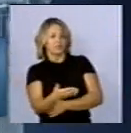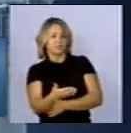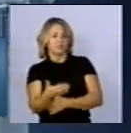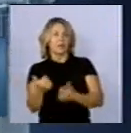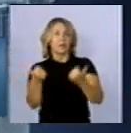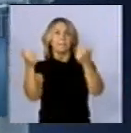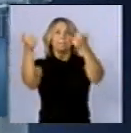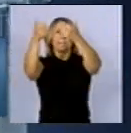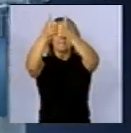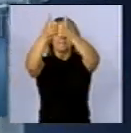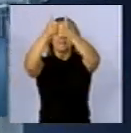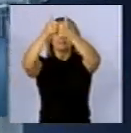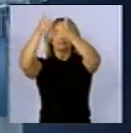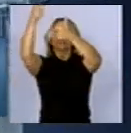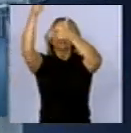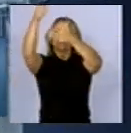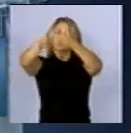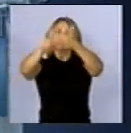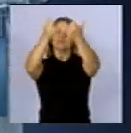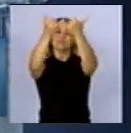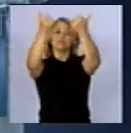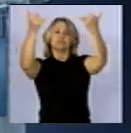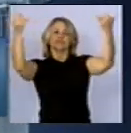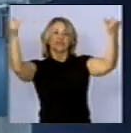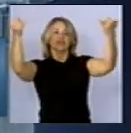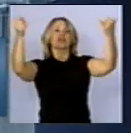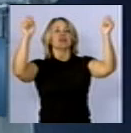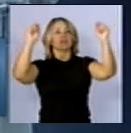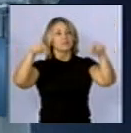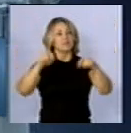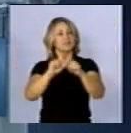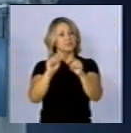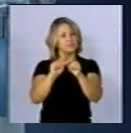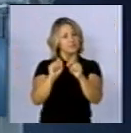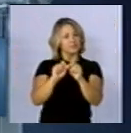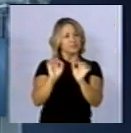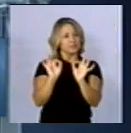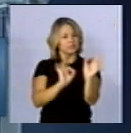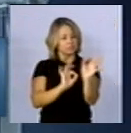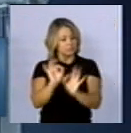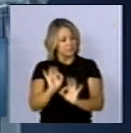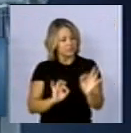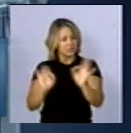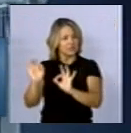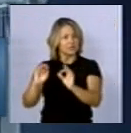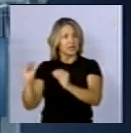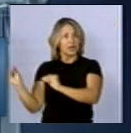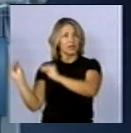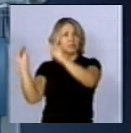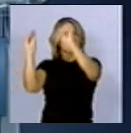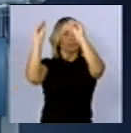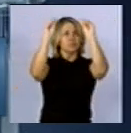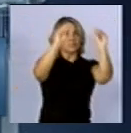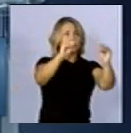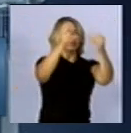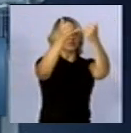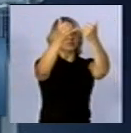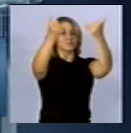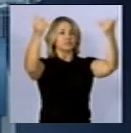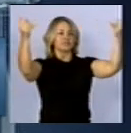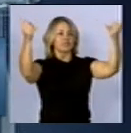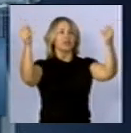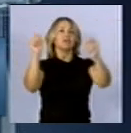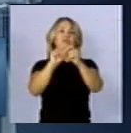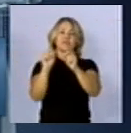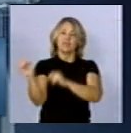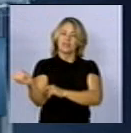desta uma e nesta condição você transfere a operação para esta linha provisória faz a nova